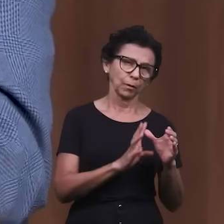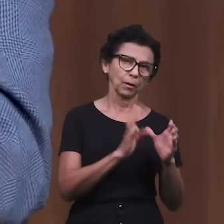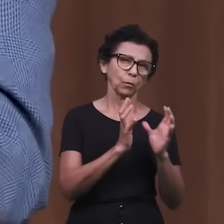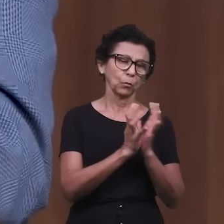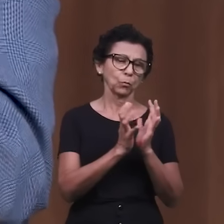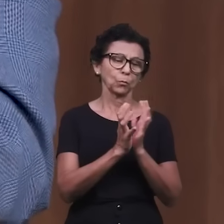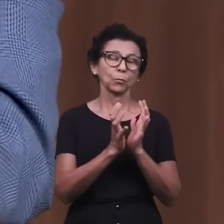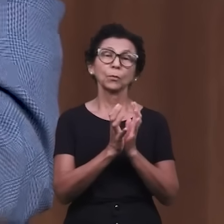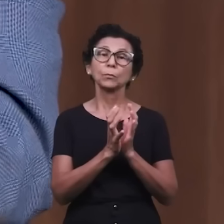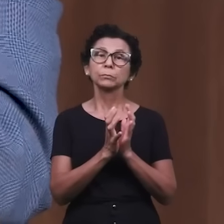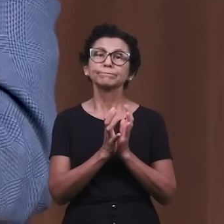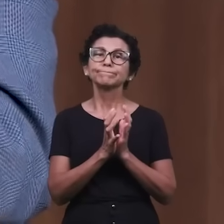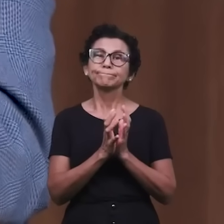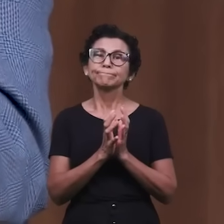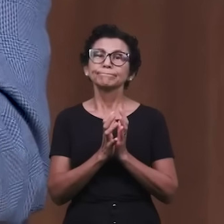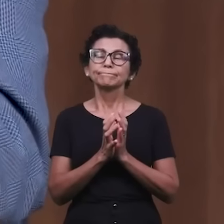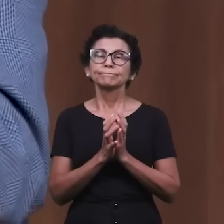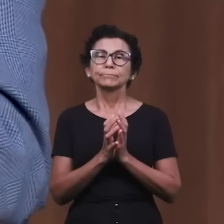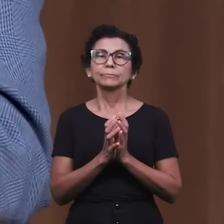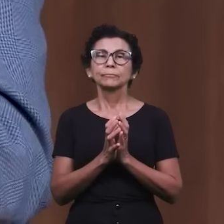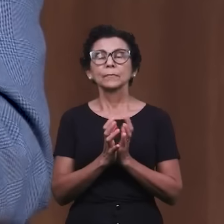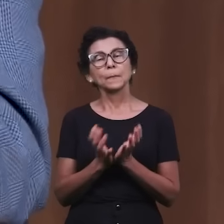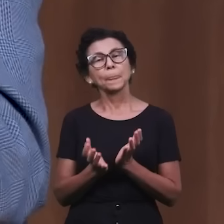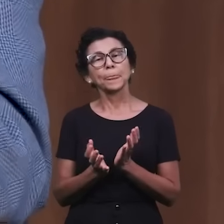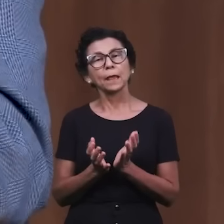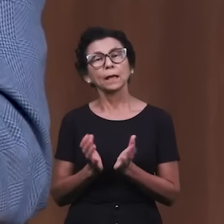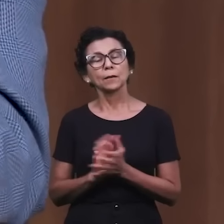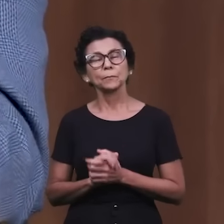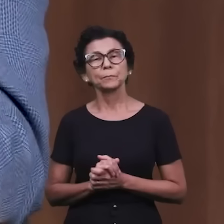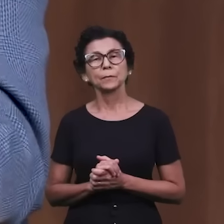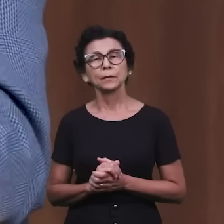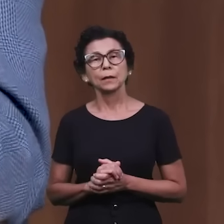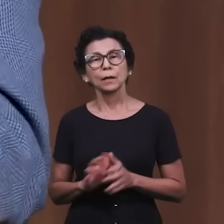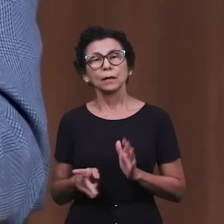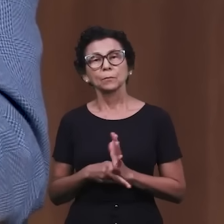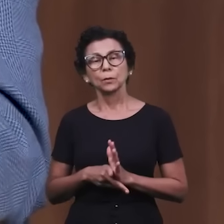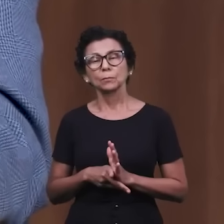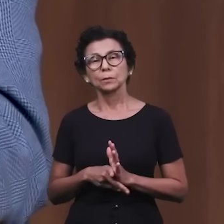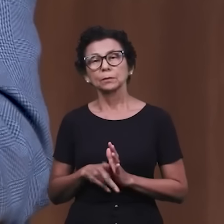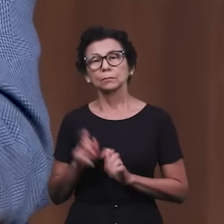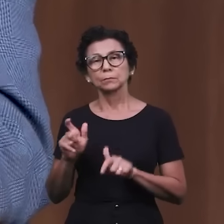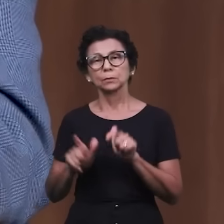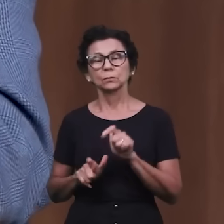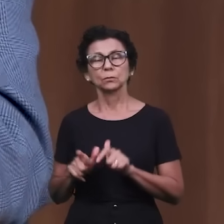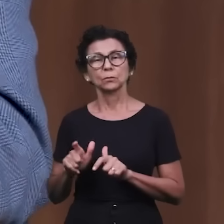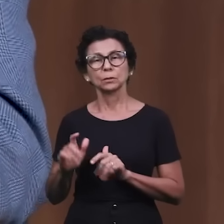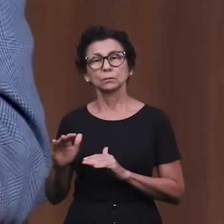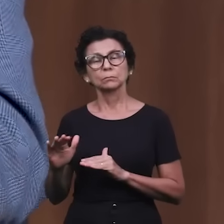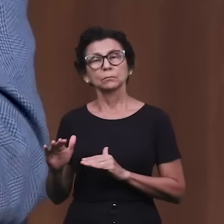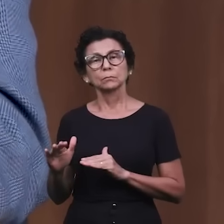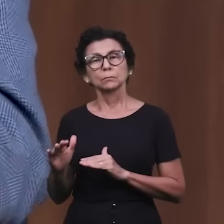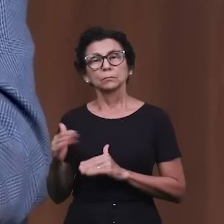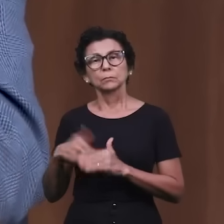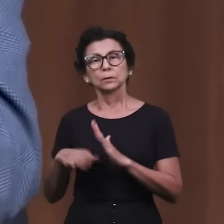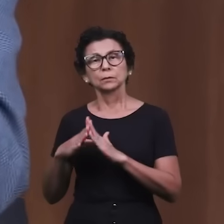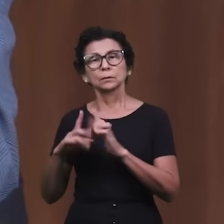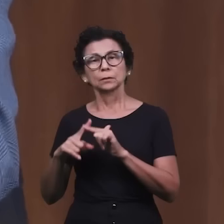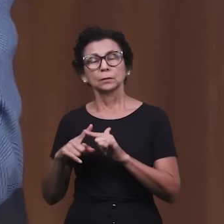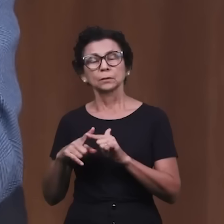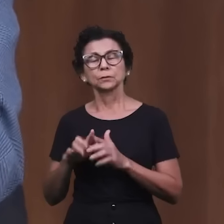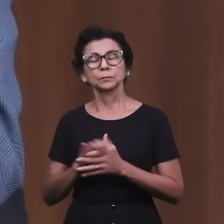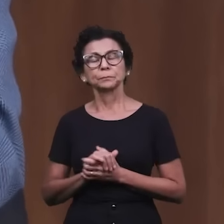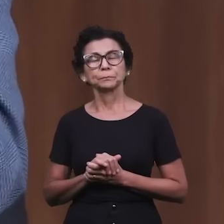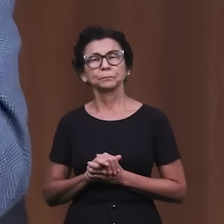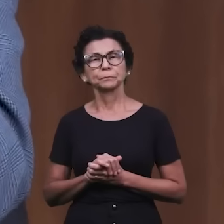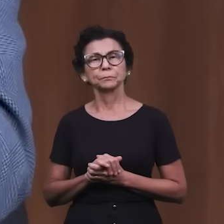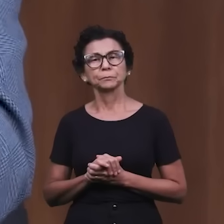agregando a esse grupo as pessoas que vão crescendo na igreja, vão despertando com dons e tudo mais. Mas veja uma coisa interessante.